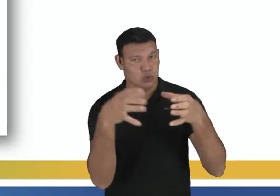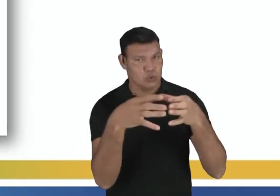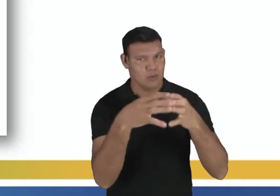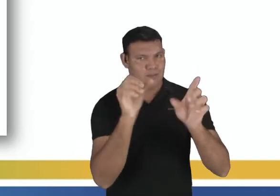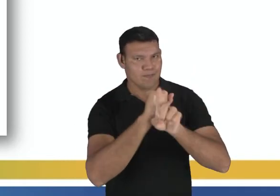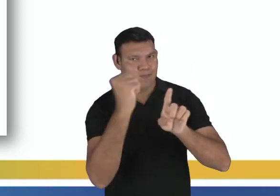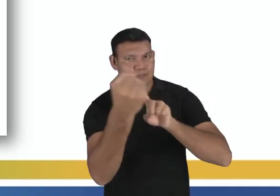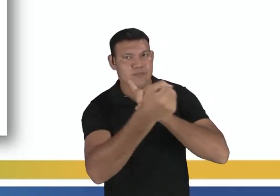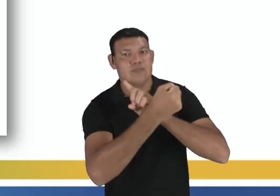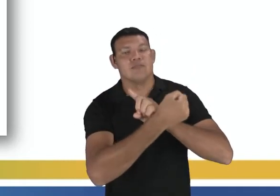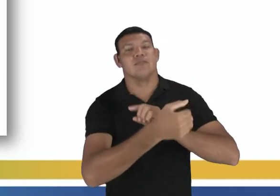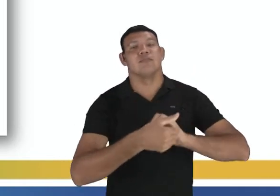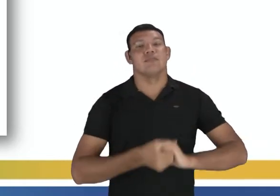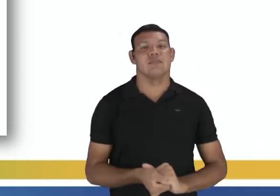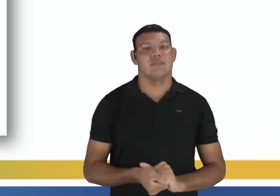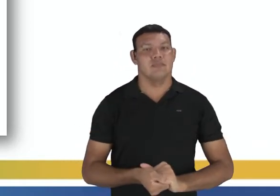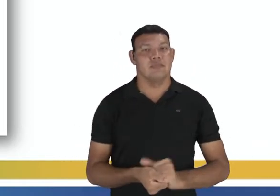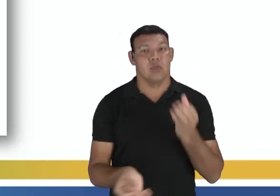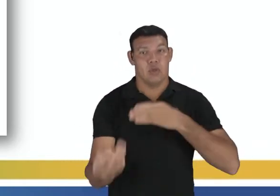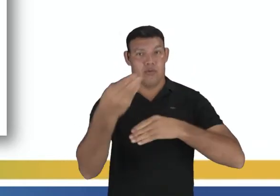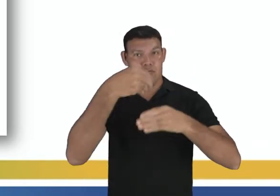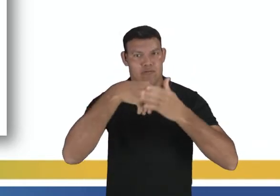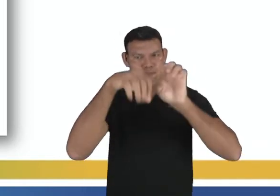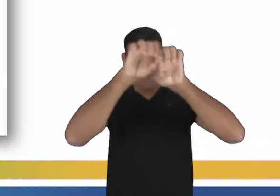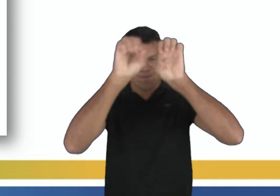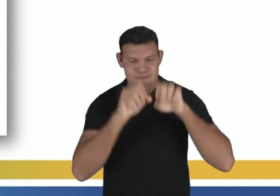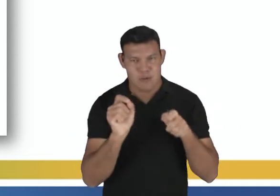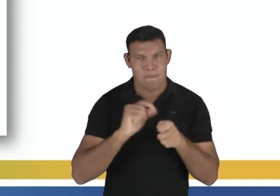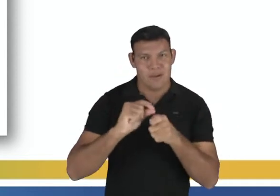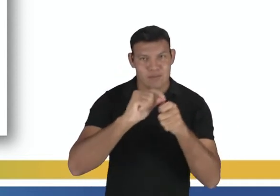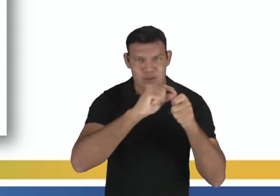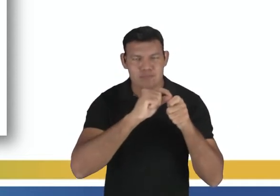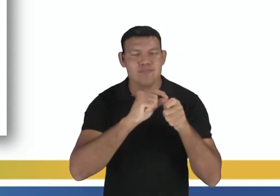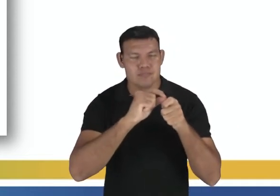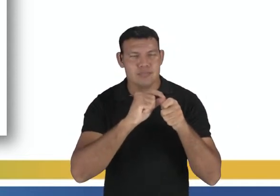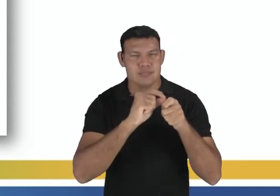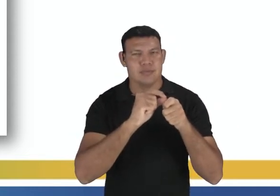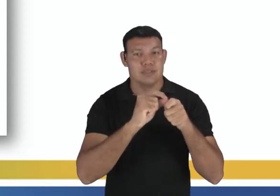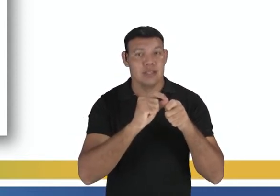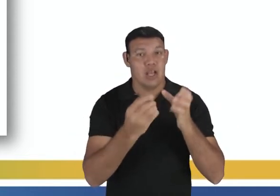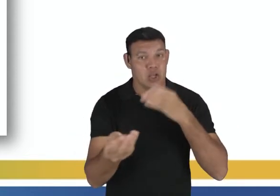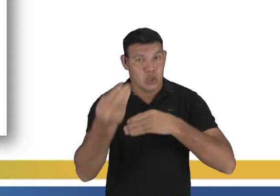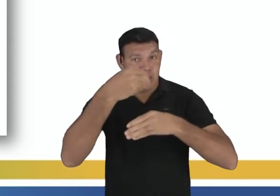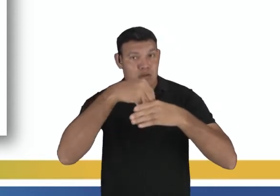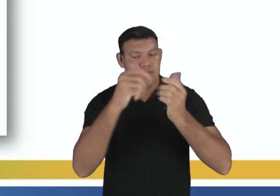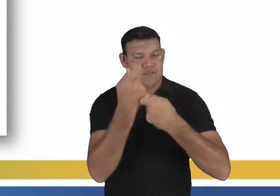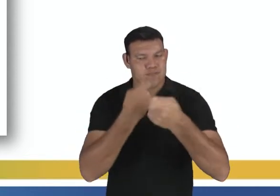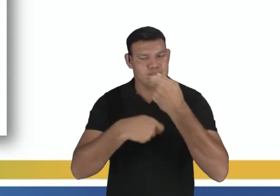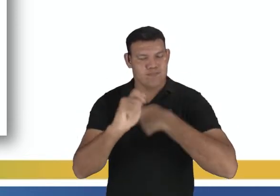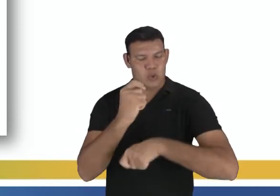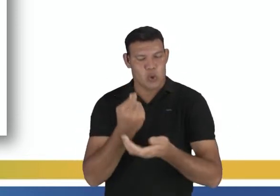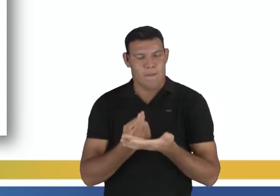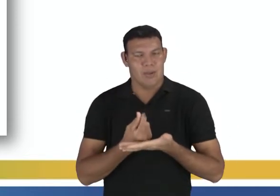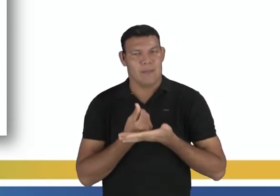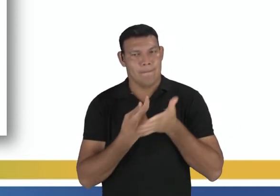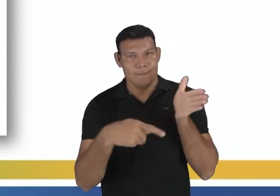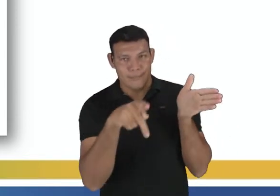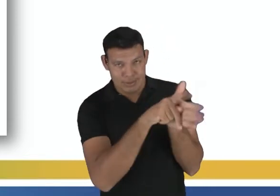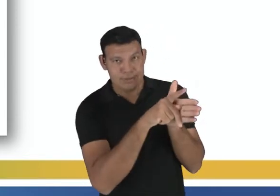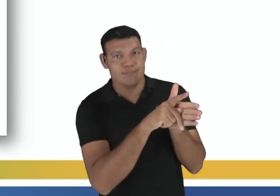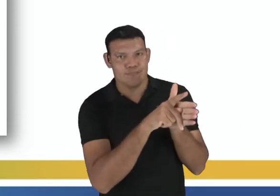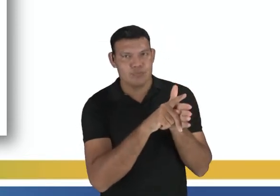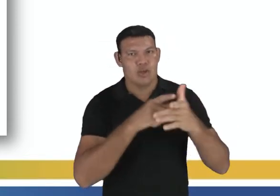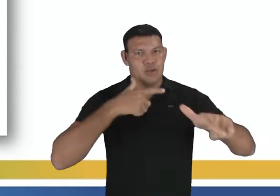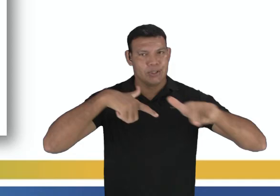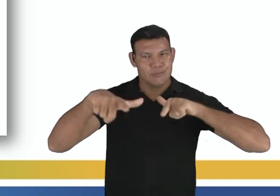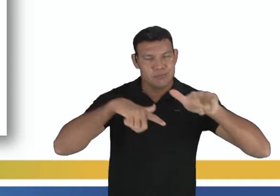classe. Ou seja, dentro da estrutura produtiva, dentro desta economia capitalista, o proletariado